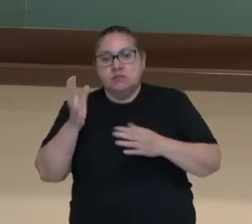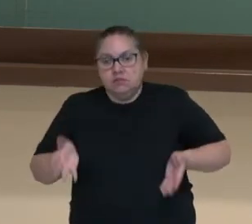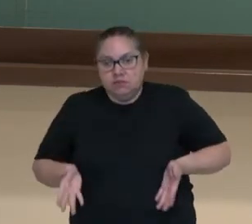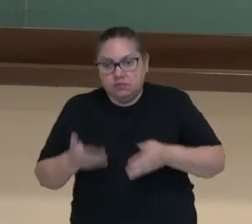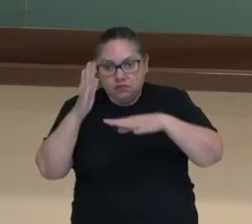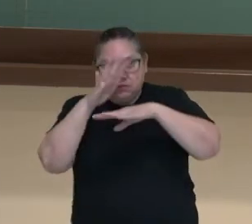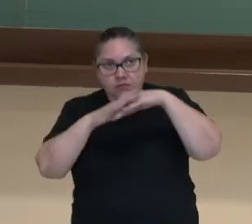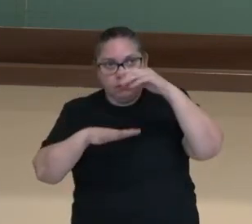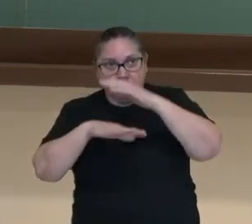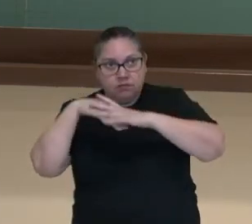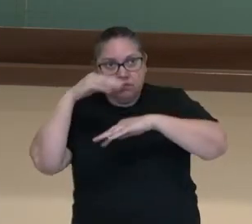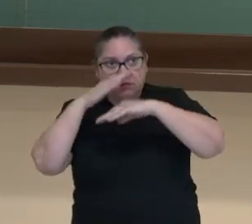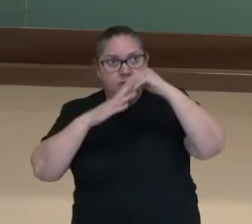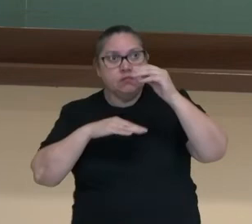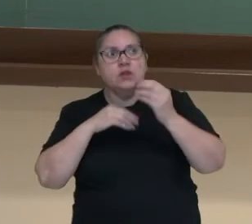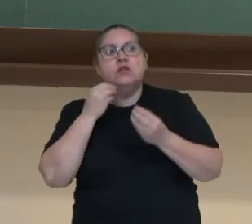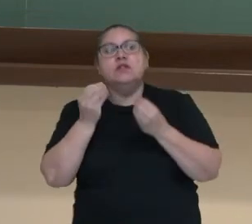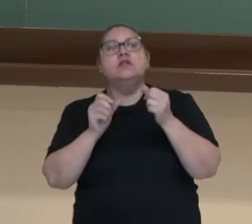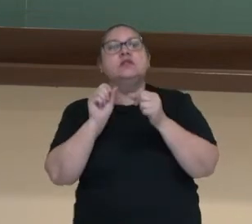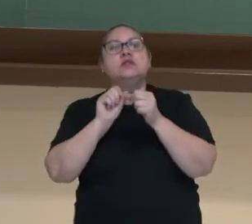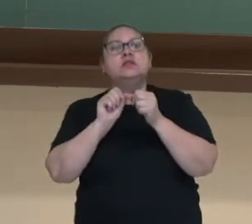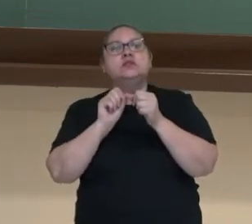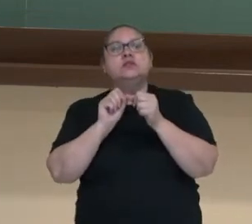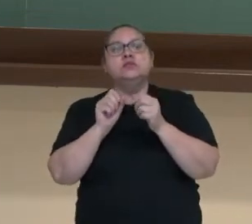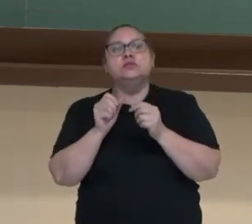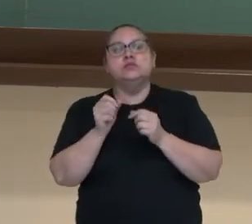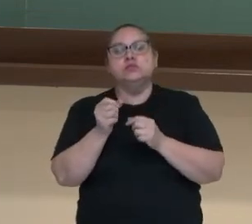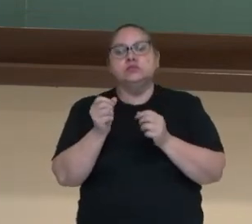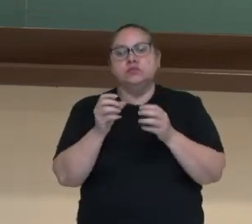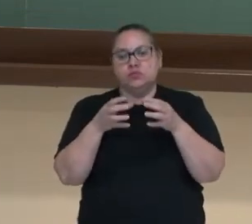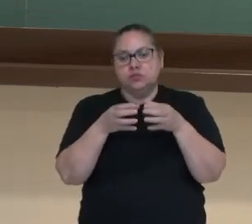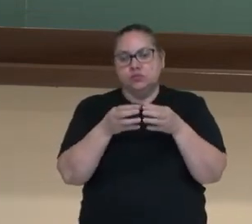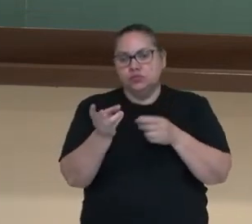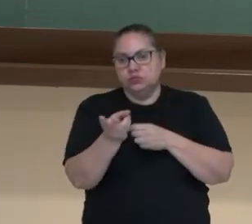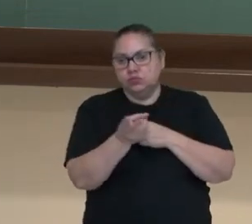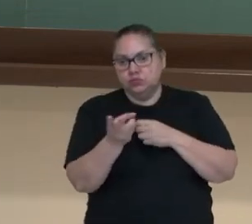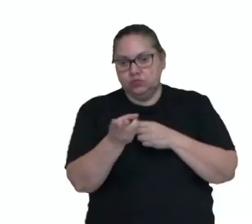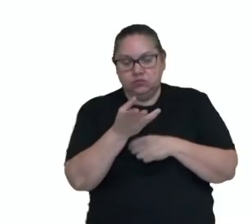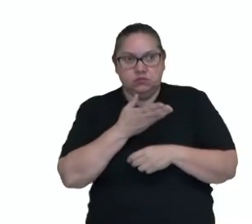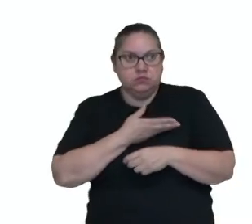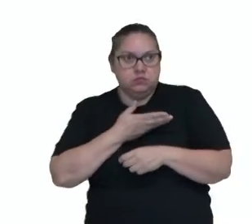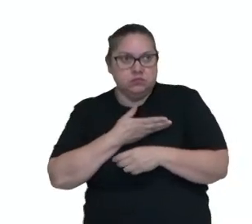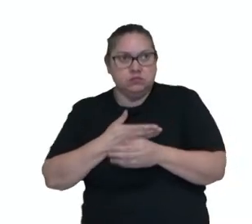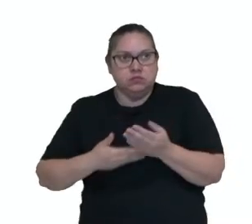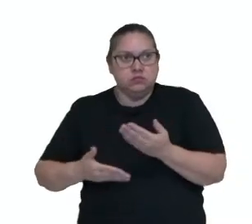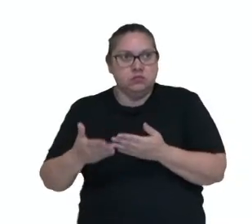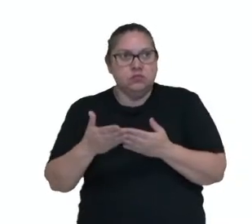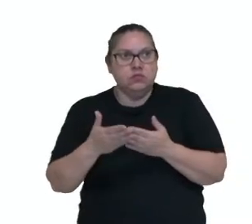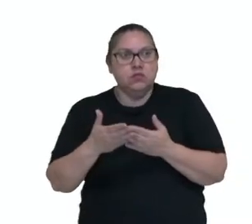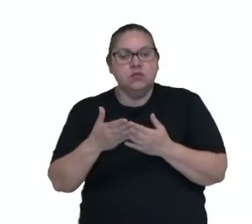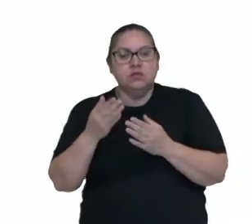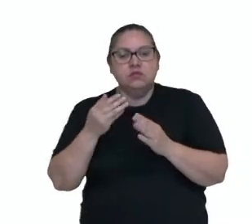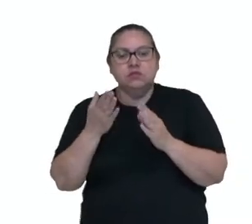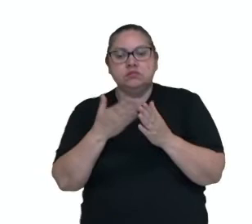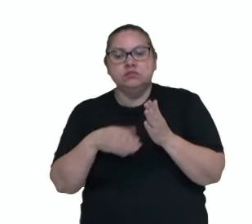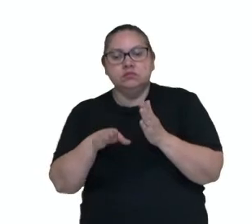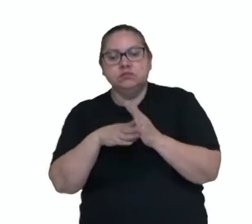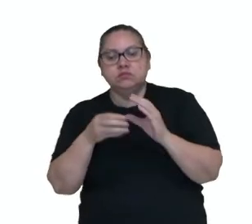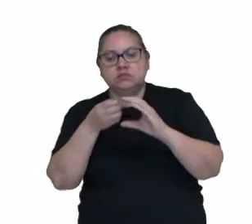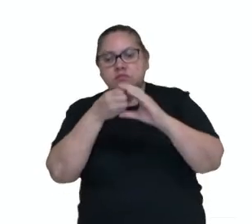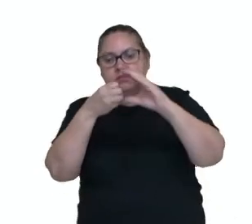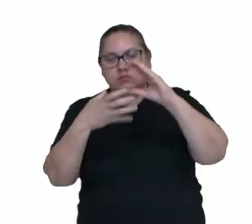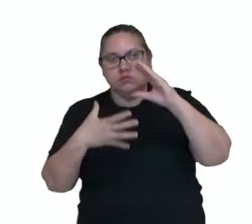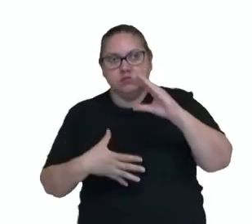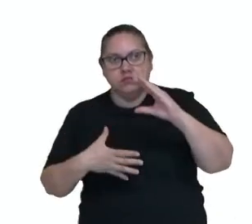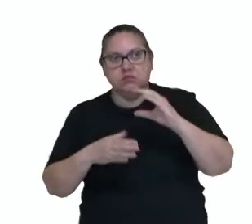massa. E, para fazê-la, você formará duplas com o colega e vamos retomar as características